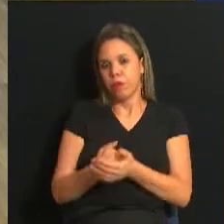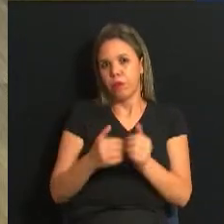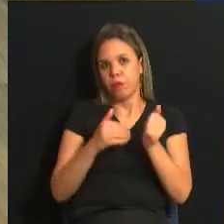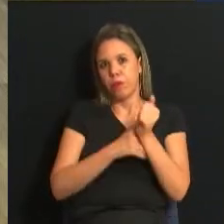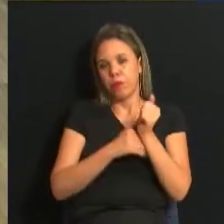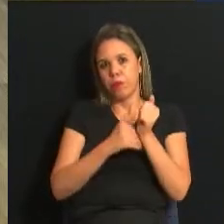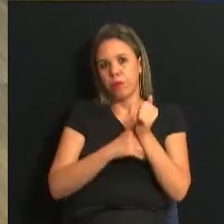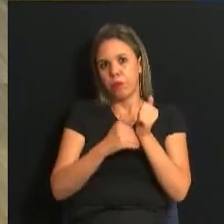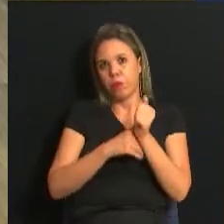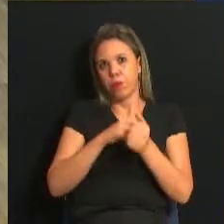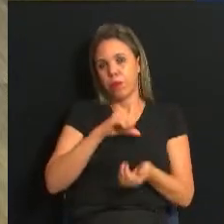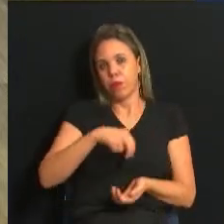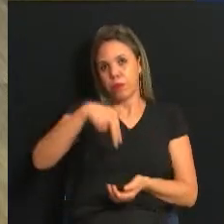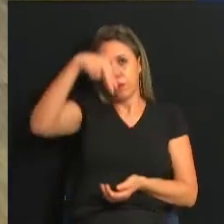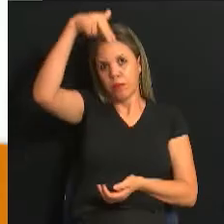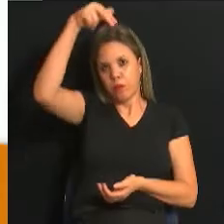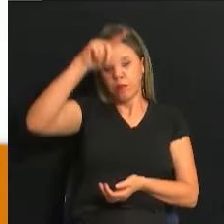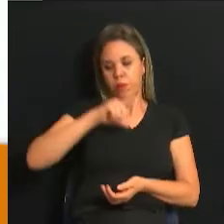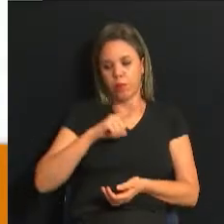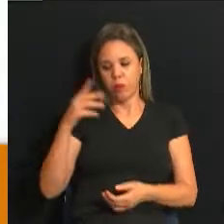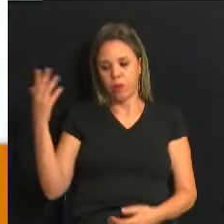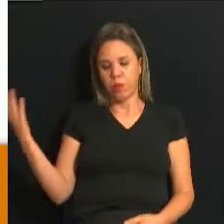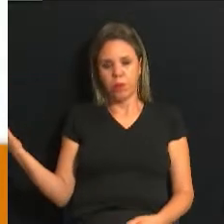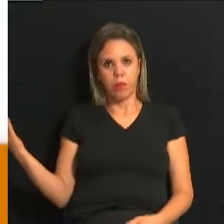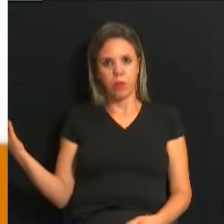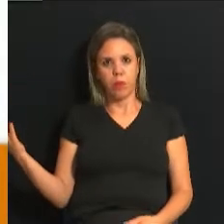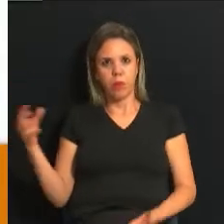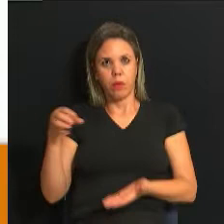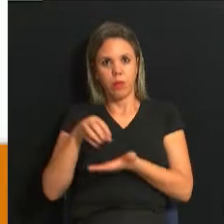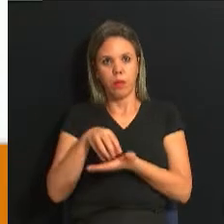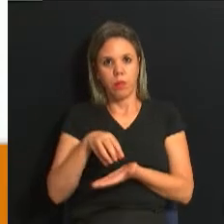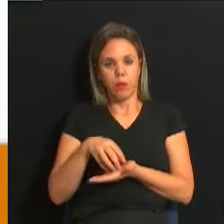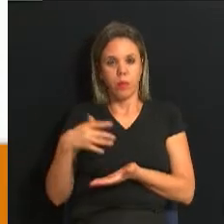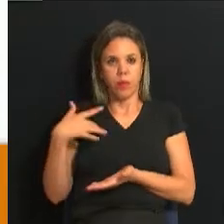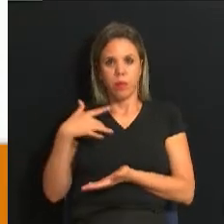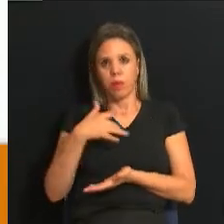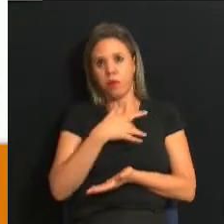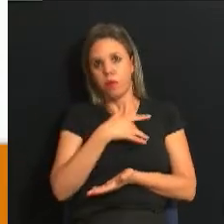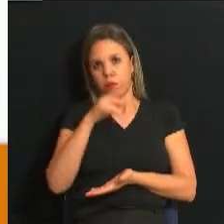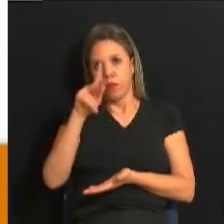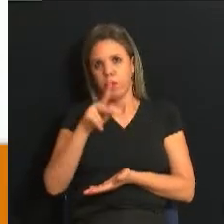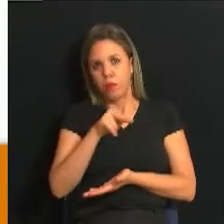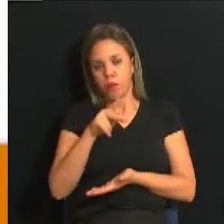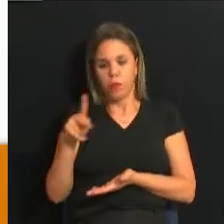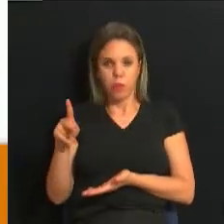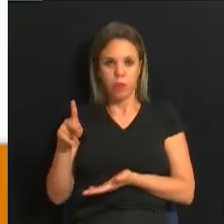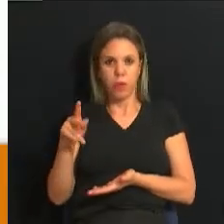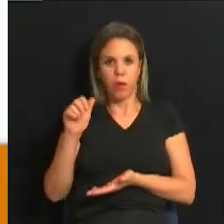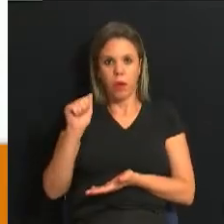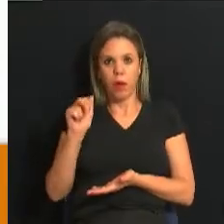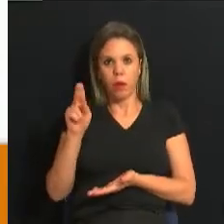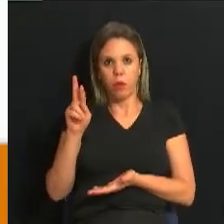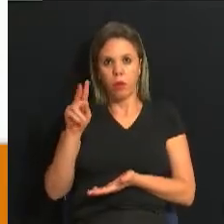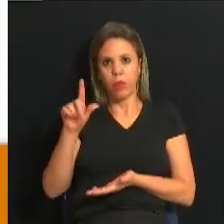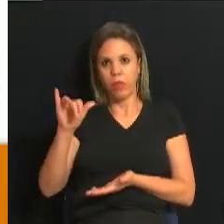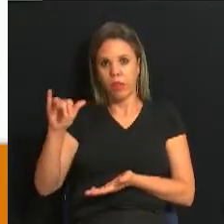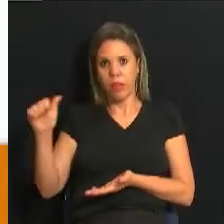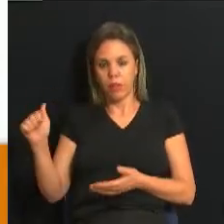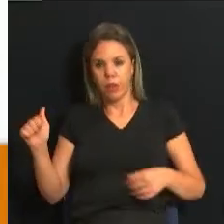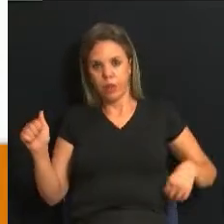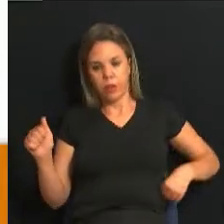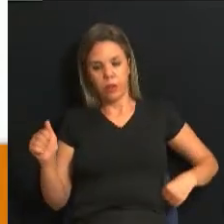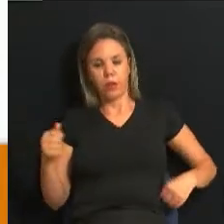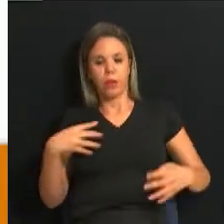Na região norte, nós temos aí os centros de saúde da Padre Anchieta, do Jardim Aurélia, Barão Geraldo,